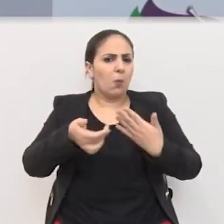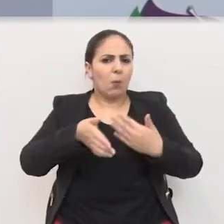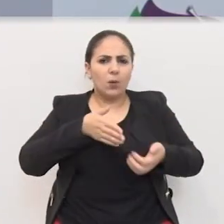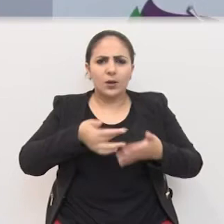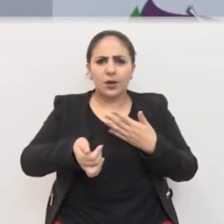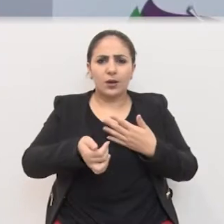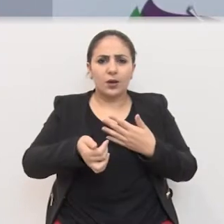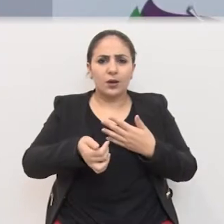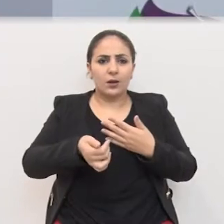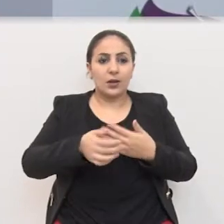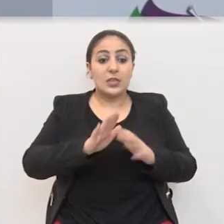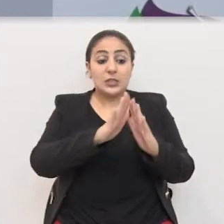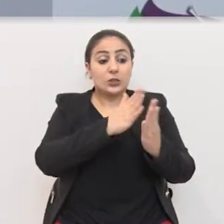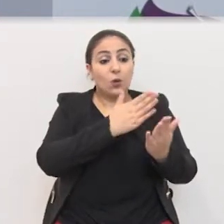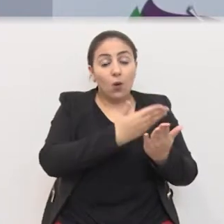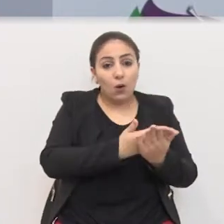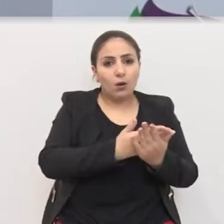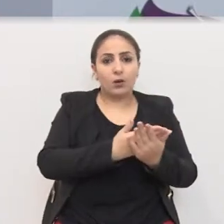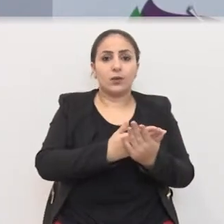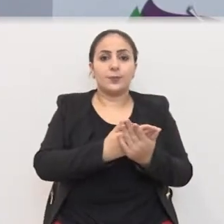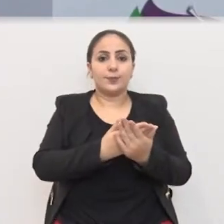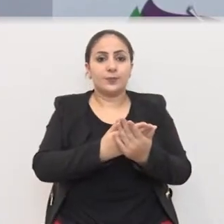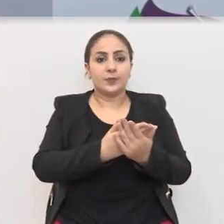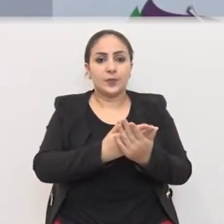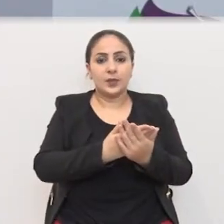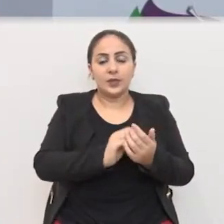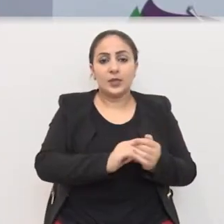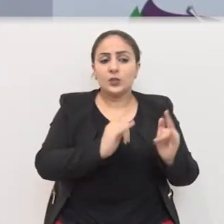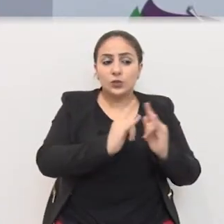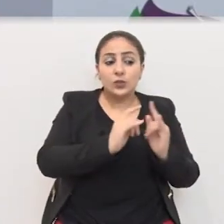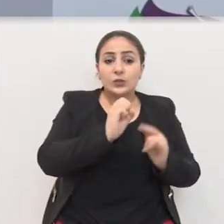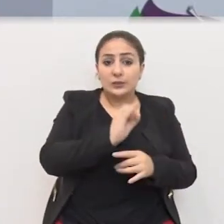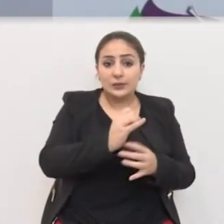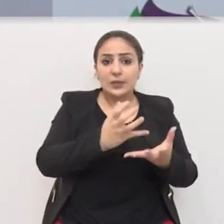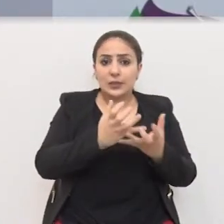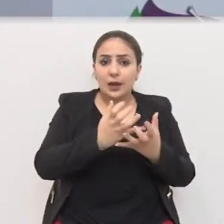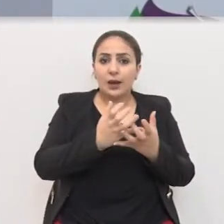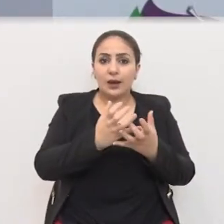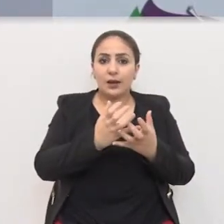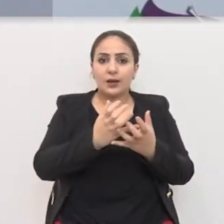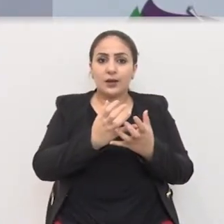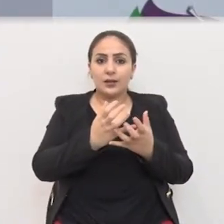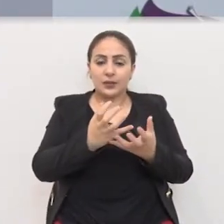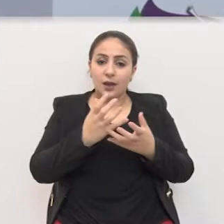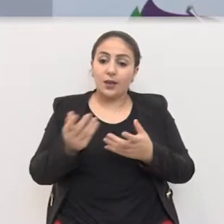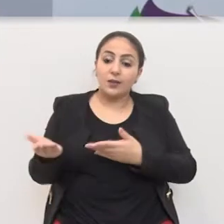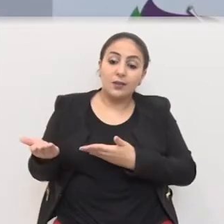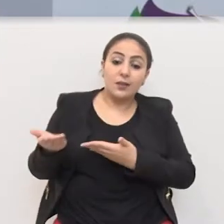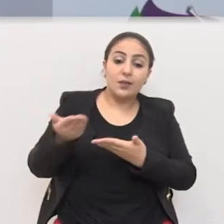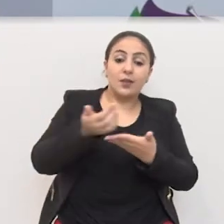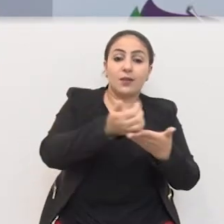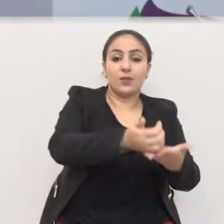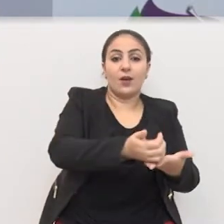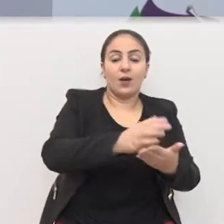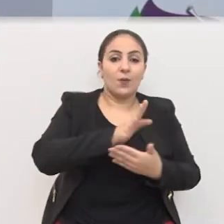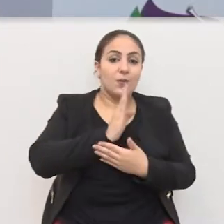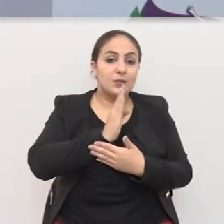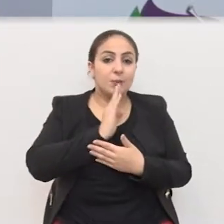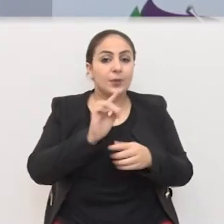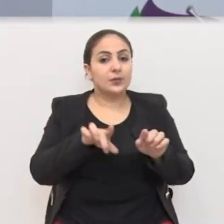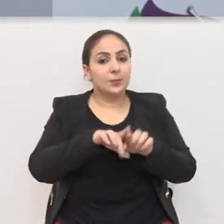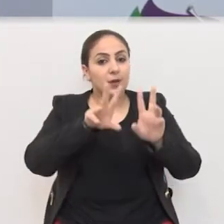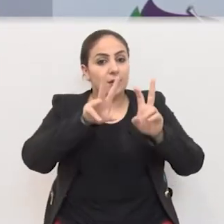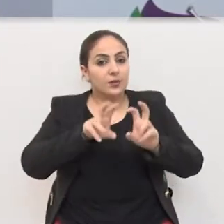disponível para qualquer colégio, para qualquer instituição que queira levar esse